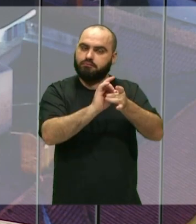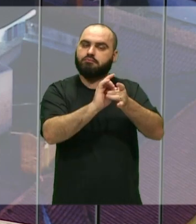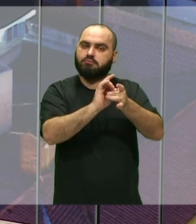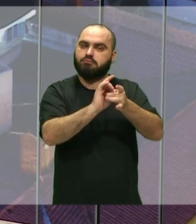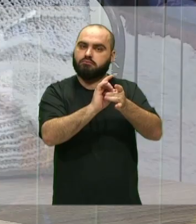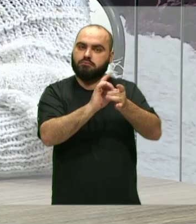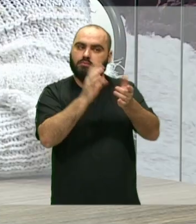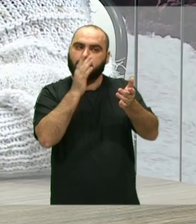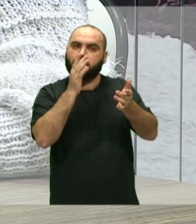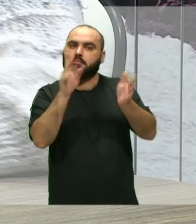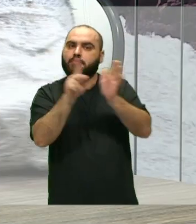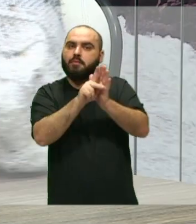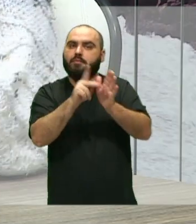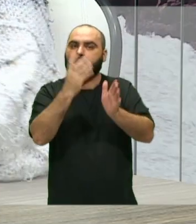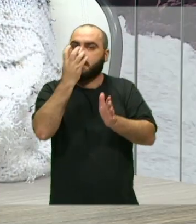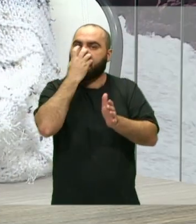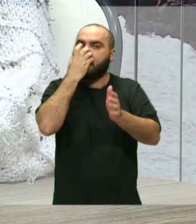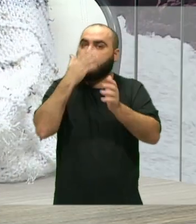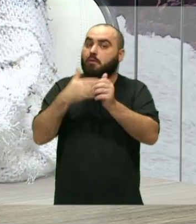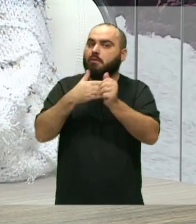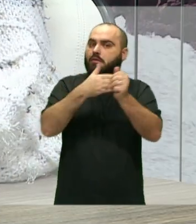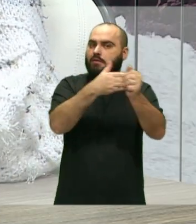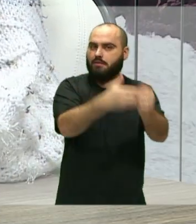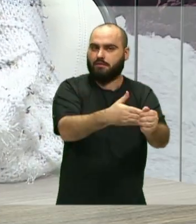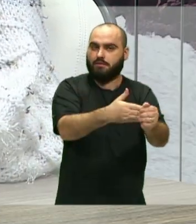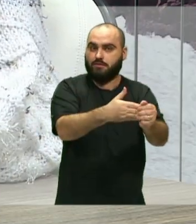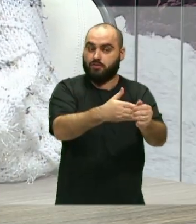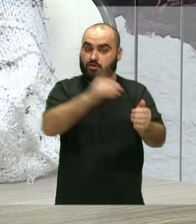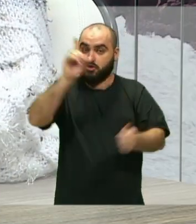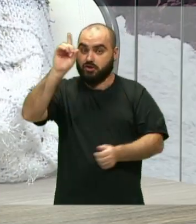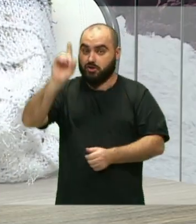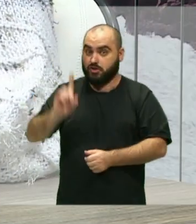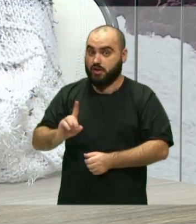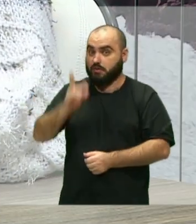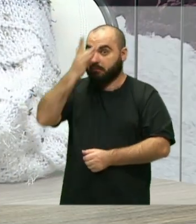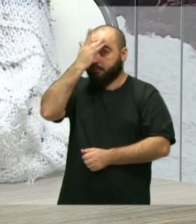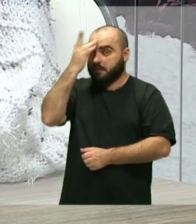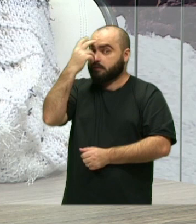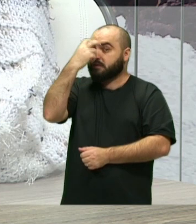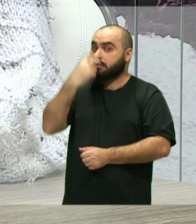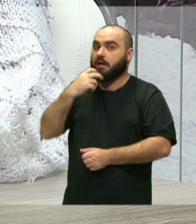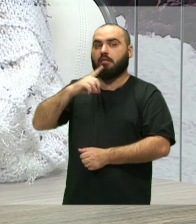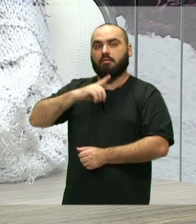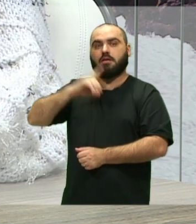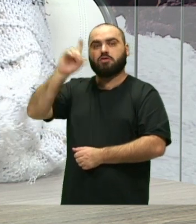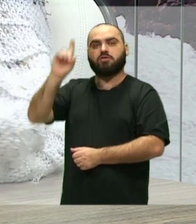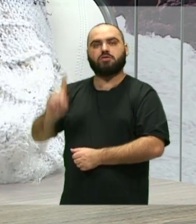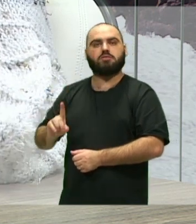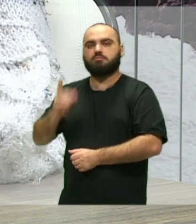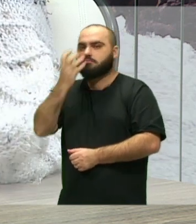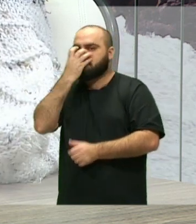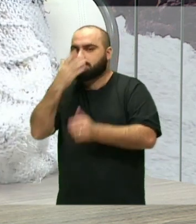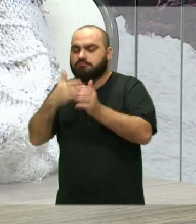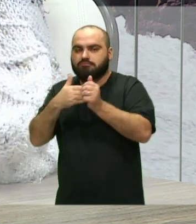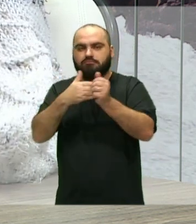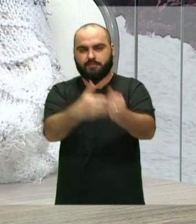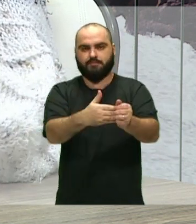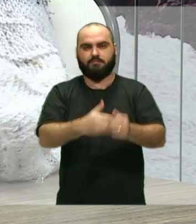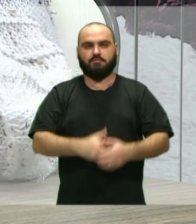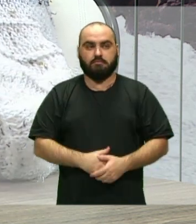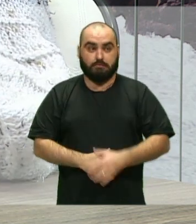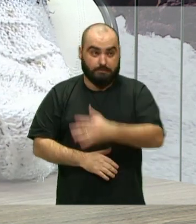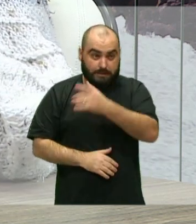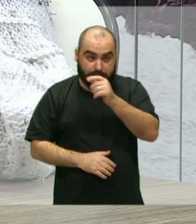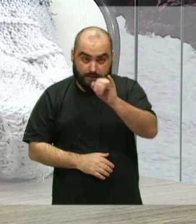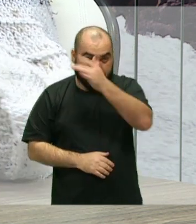ao cão-guia e ao direito do cego de portar o cão-guia. Para quem não sabe ainda,